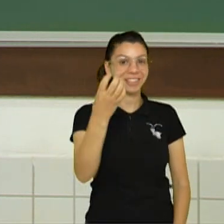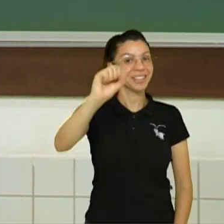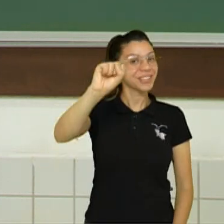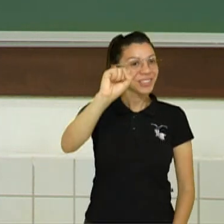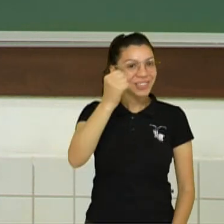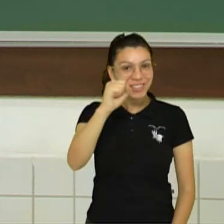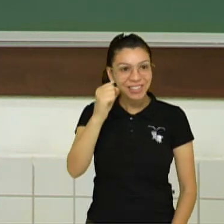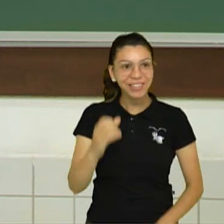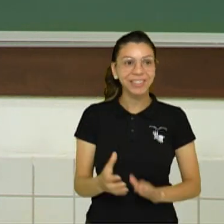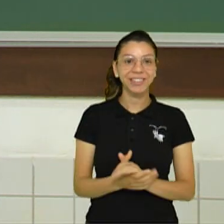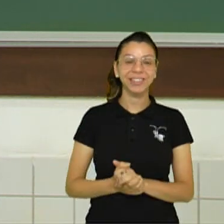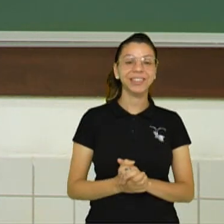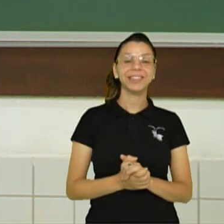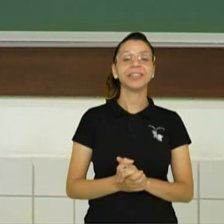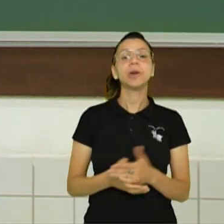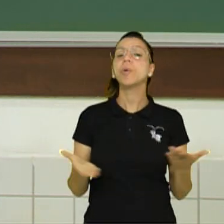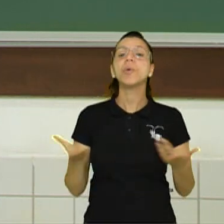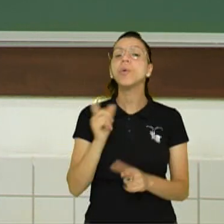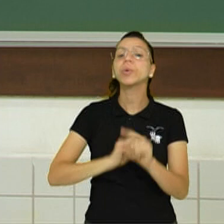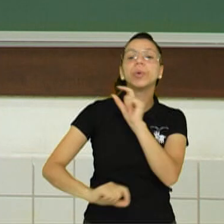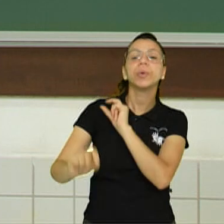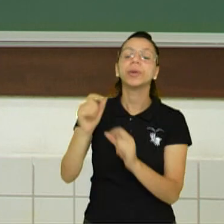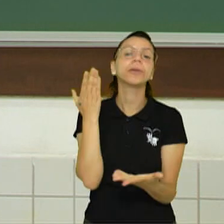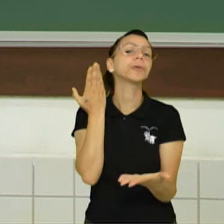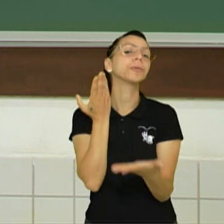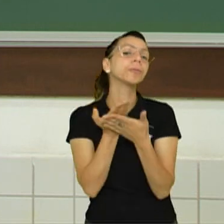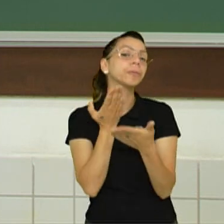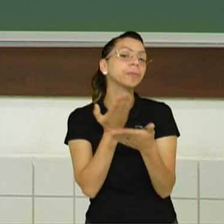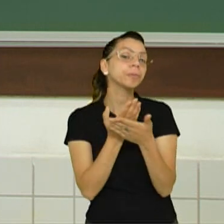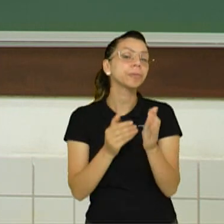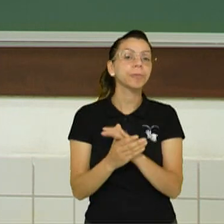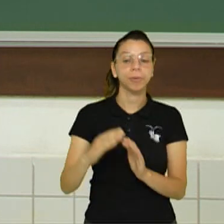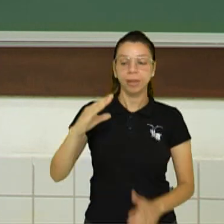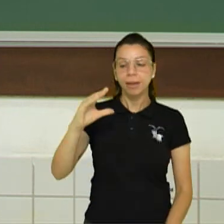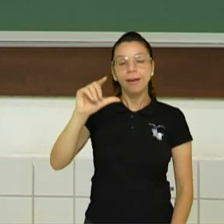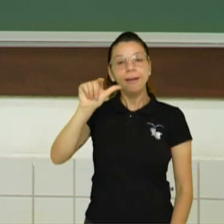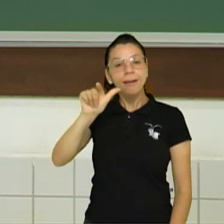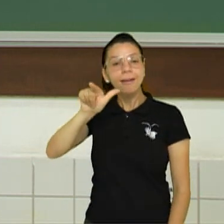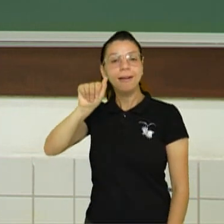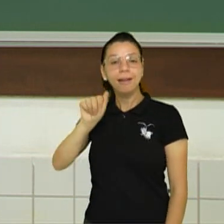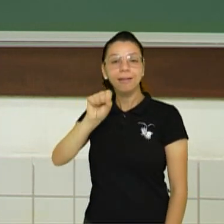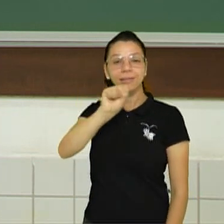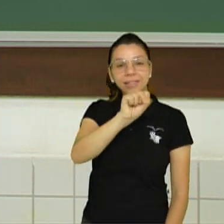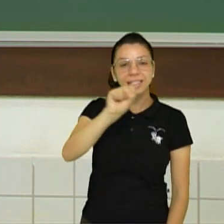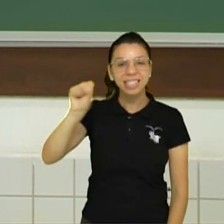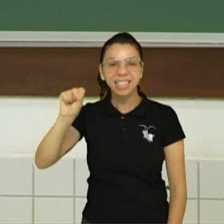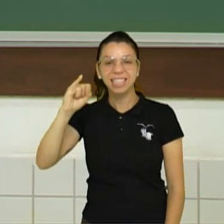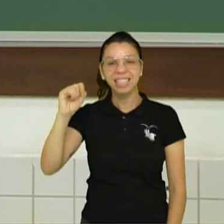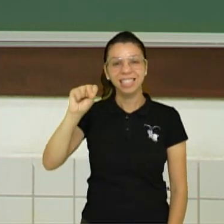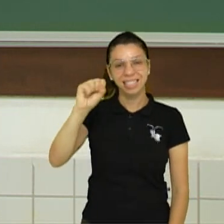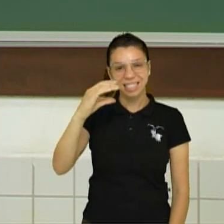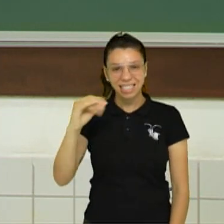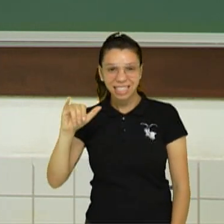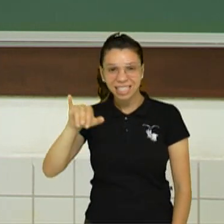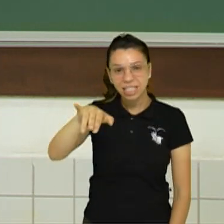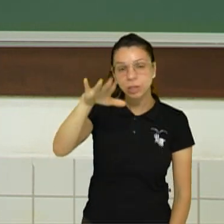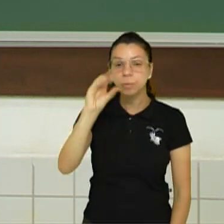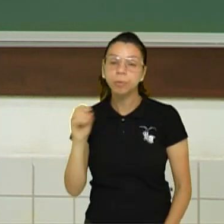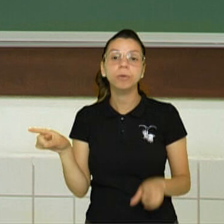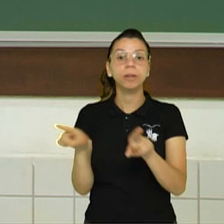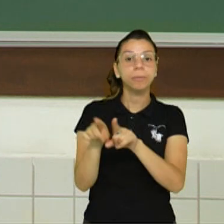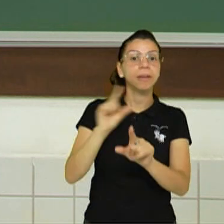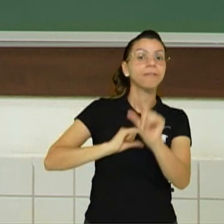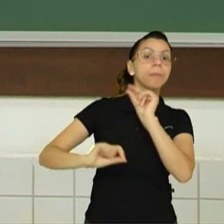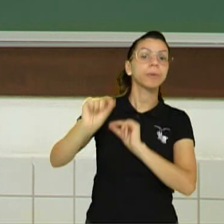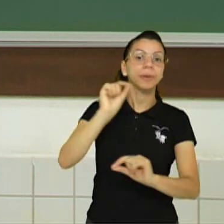48, né? Hoje, então, nós vamos estudar o classicismo e vamos ver ali alguns assuntos sobre o Enem também,